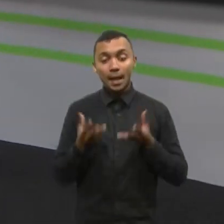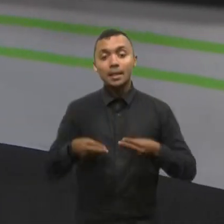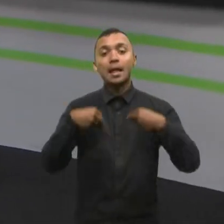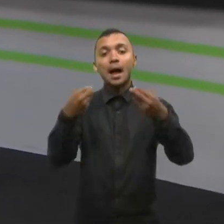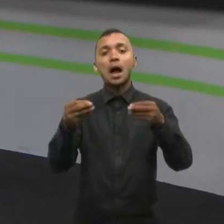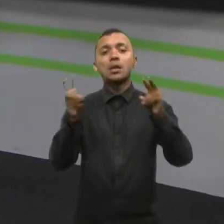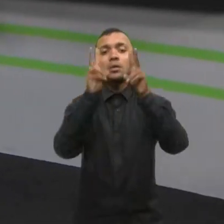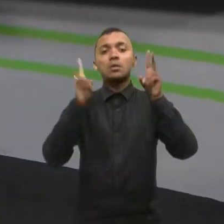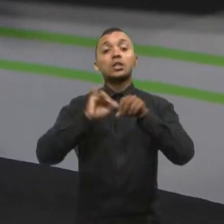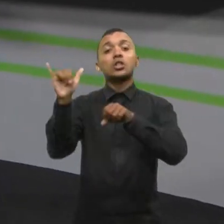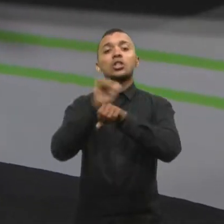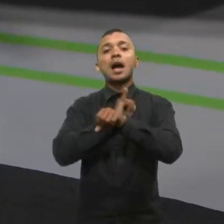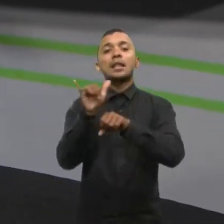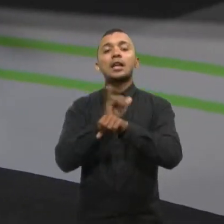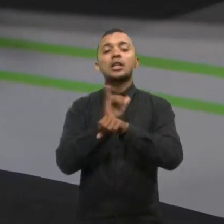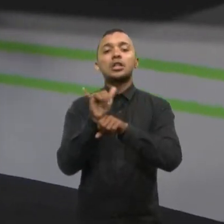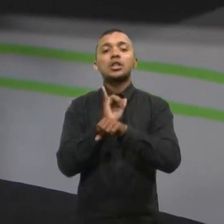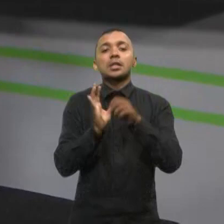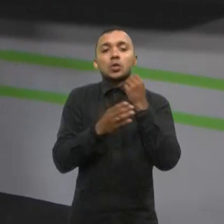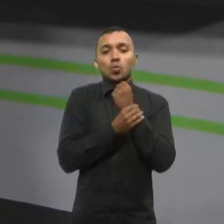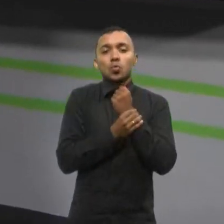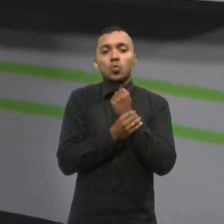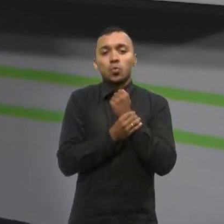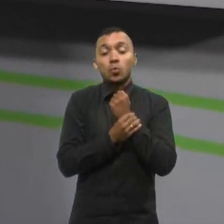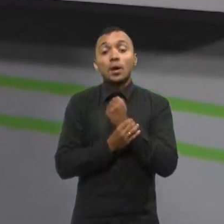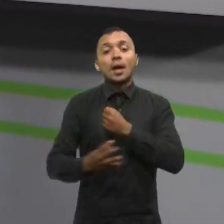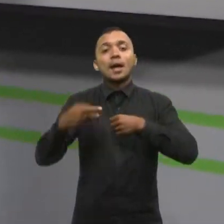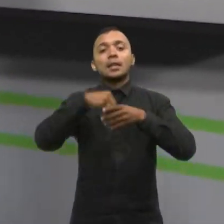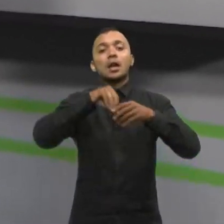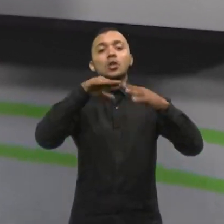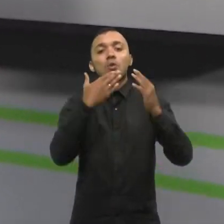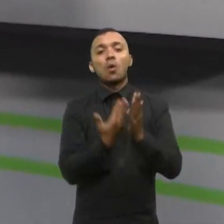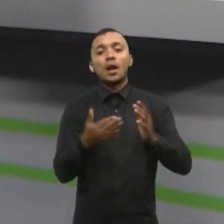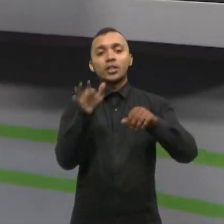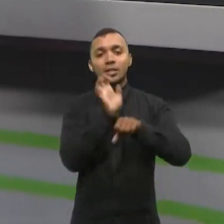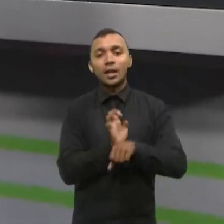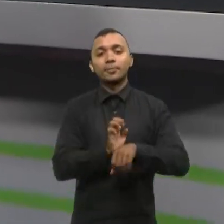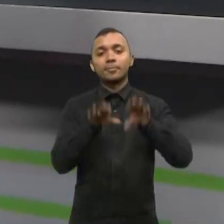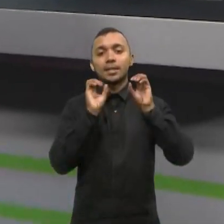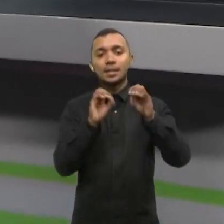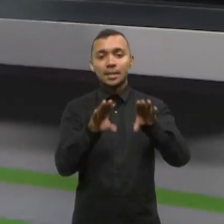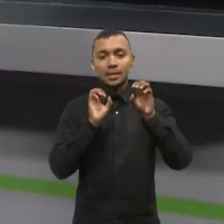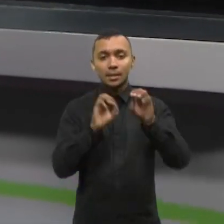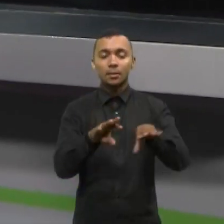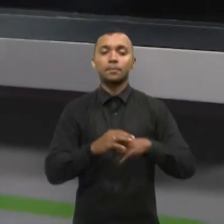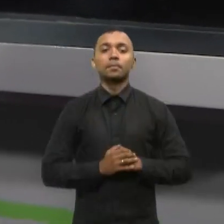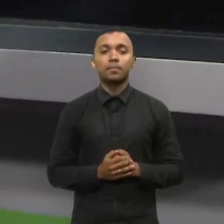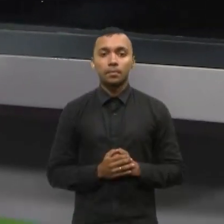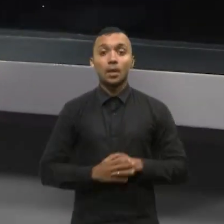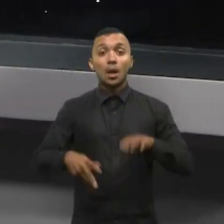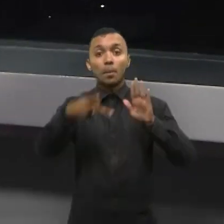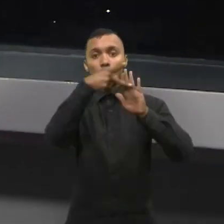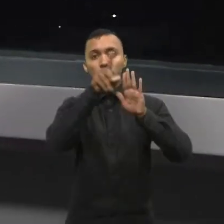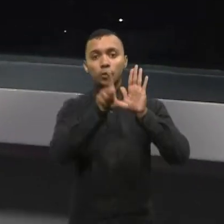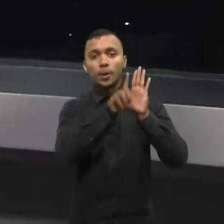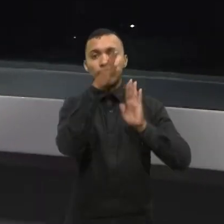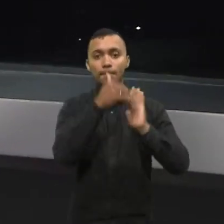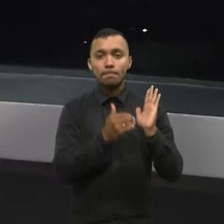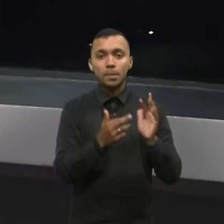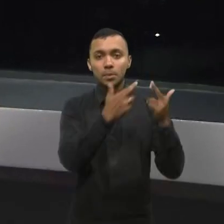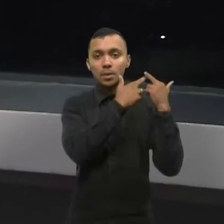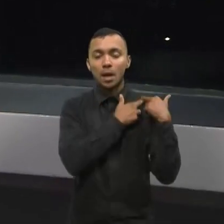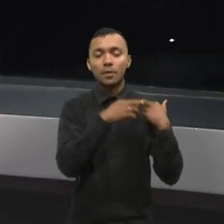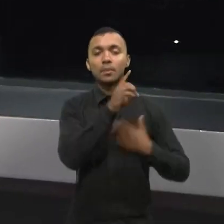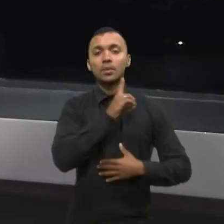um dispositivo de segurança para escolas da rede estadual de ensino. O projeto de lei é de autoria do deputado